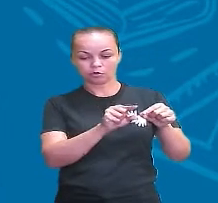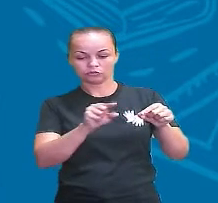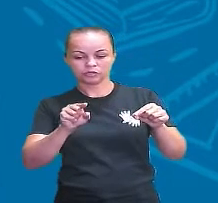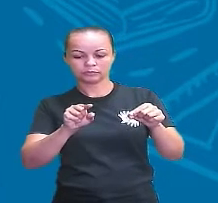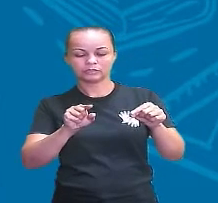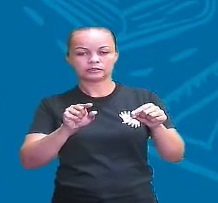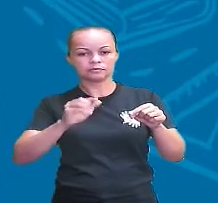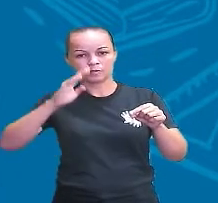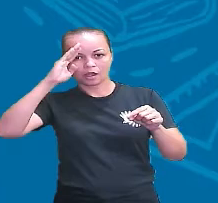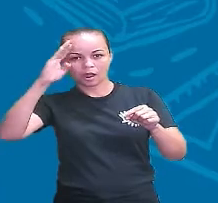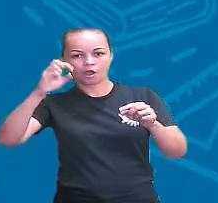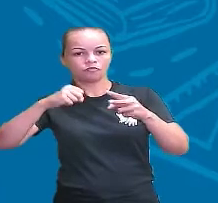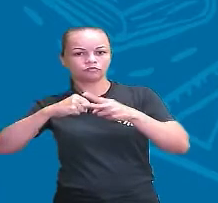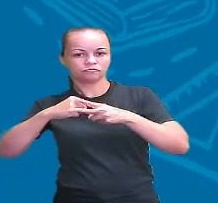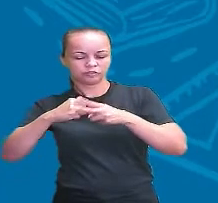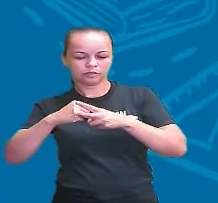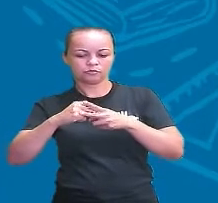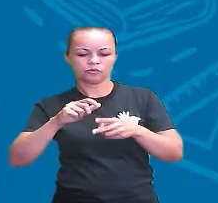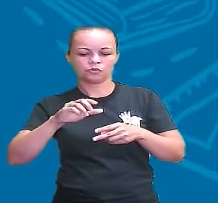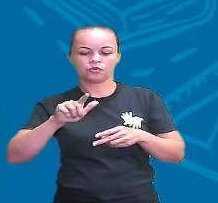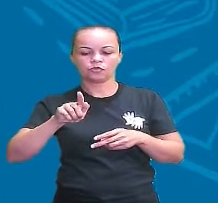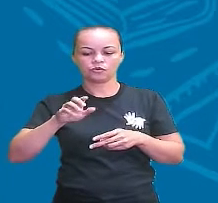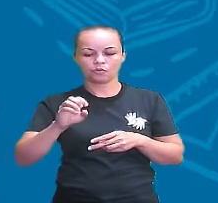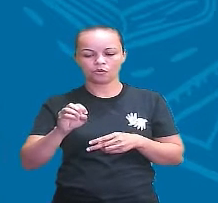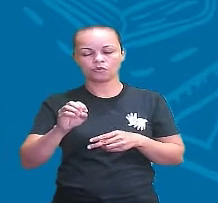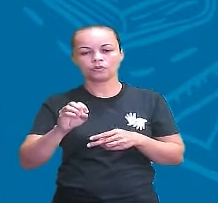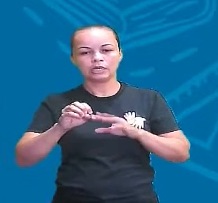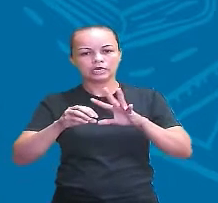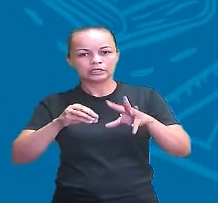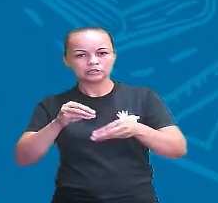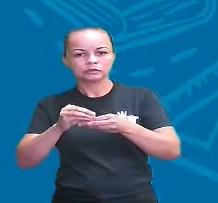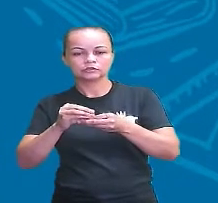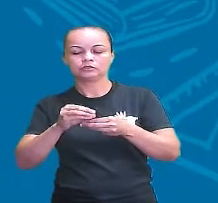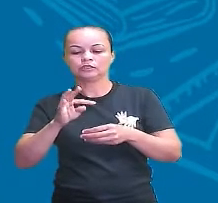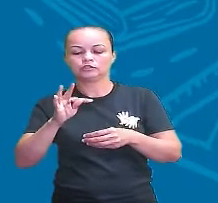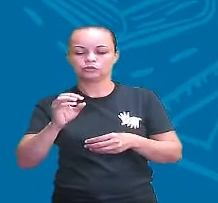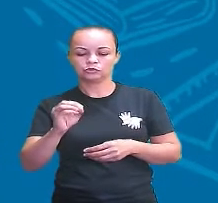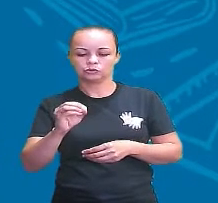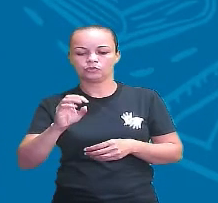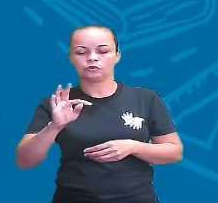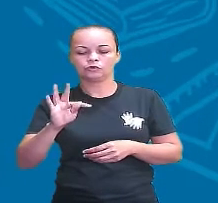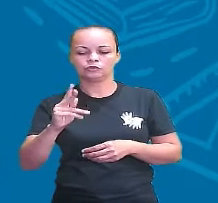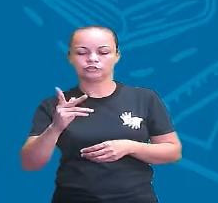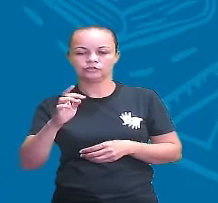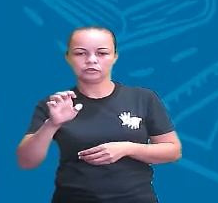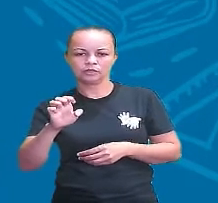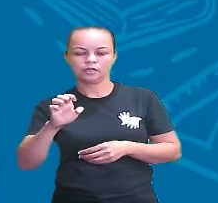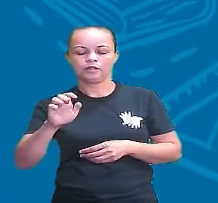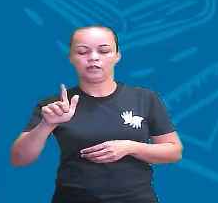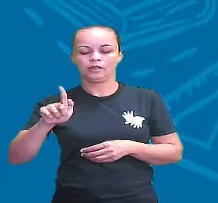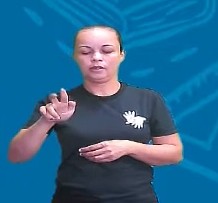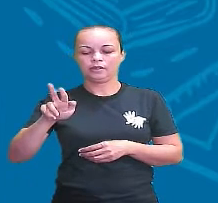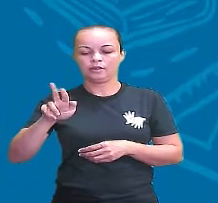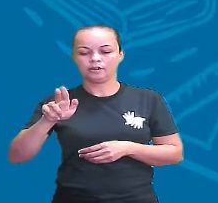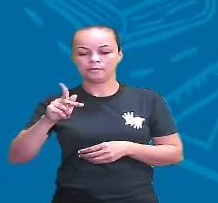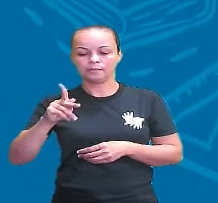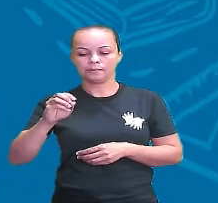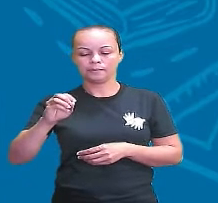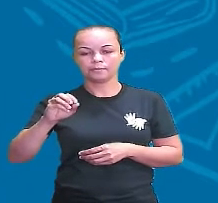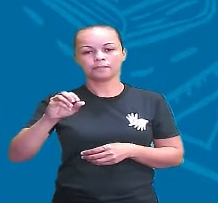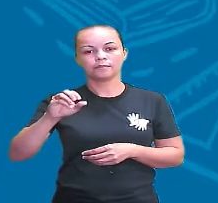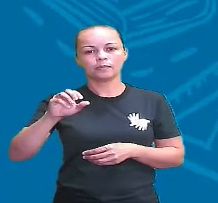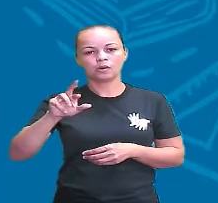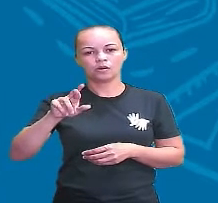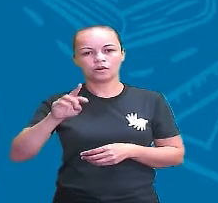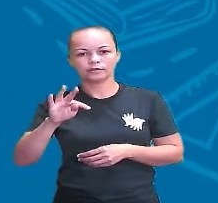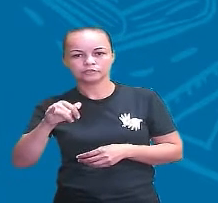verbo principal, que é o verbo go, mais o complemento to the party. Então, eu não irei à festa. I